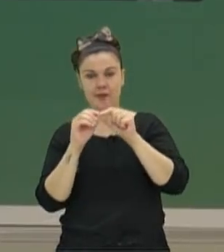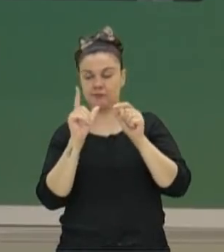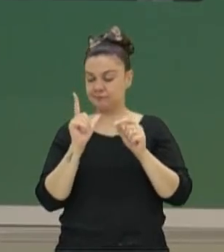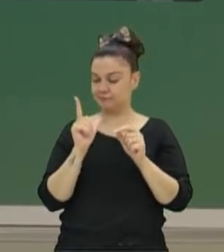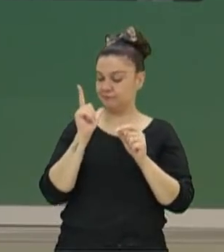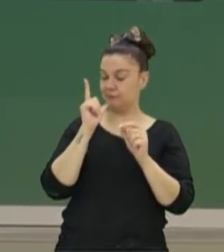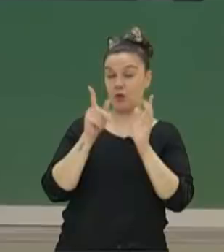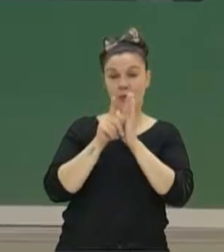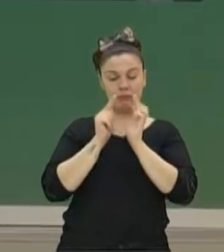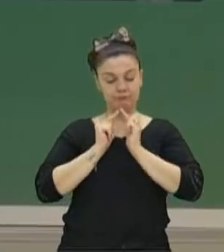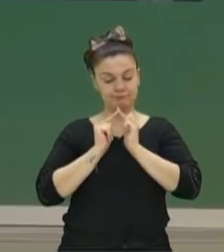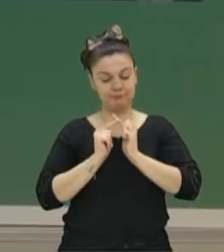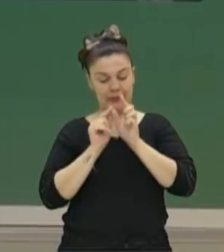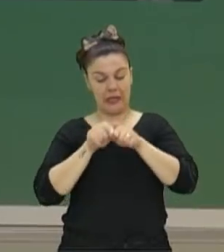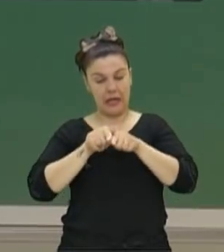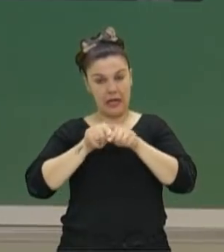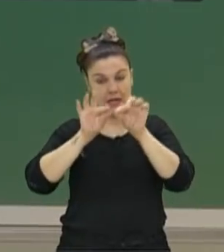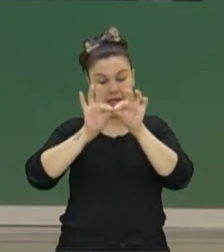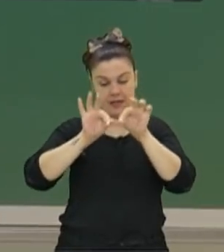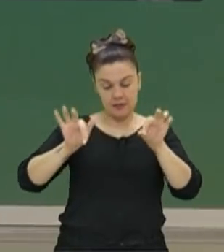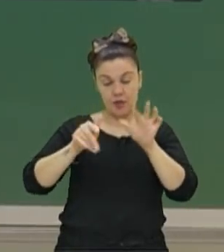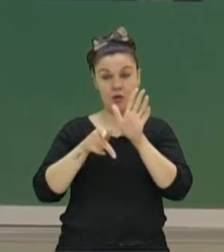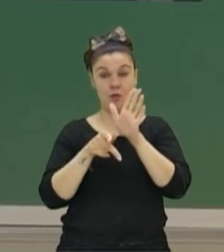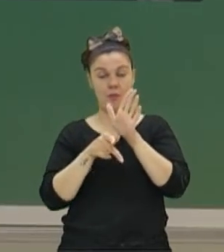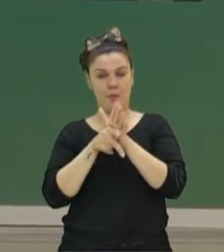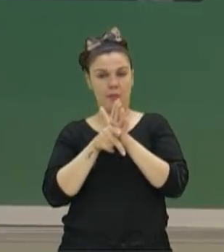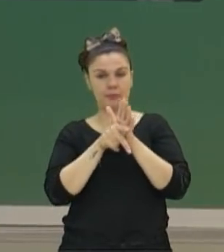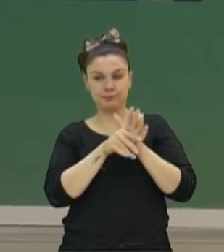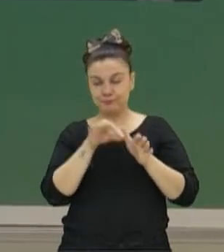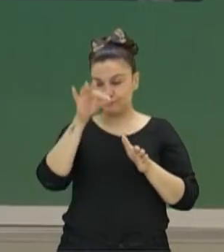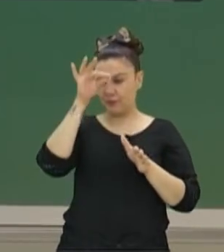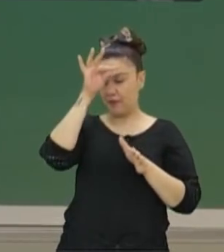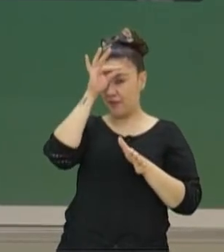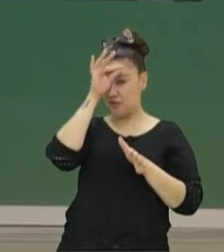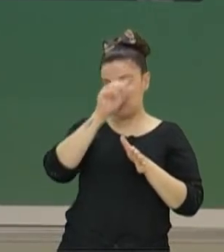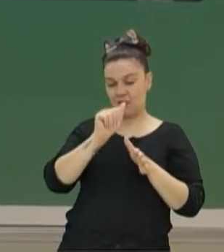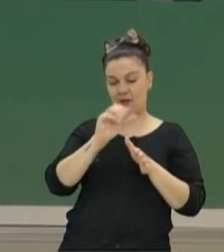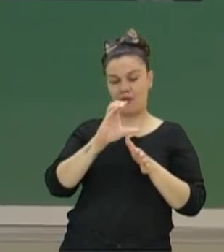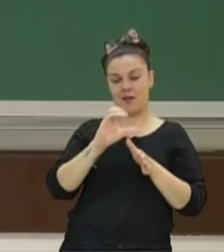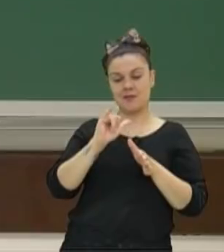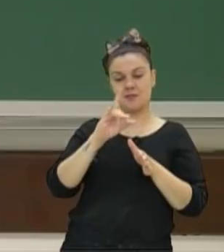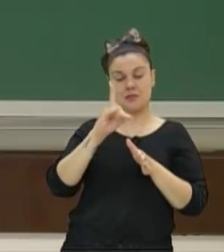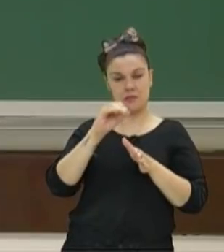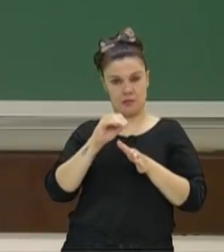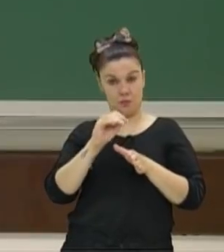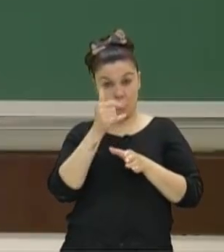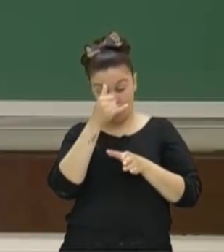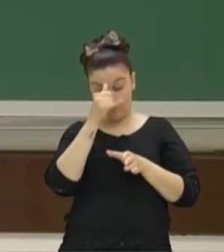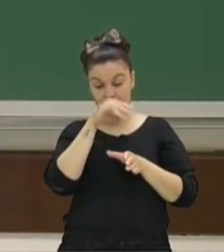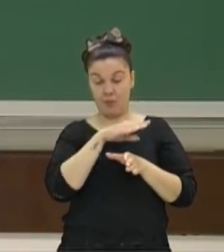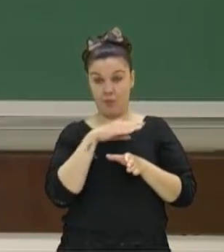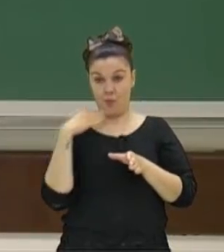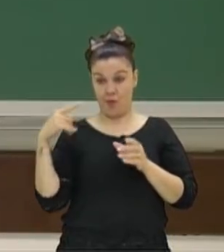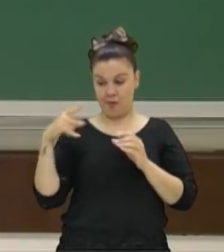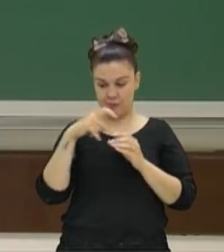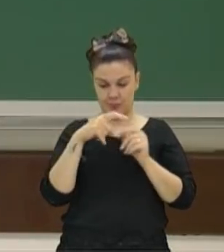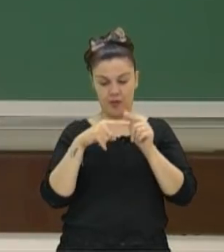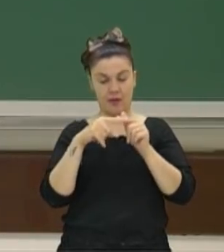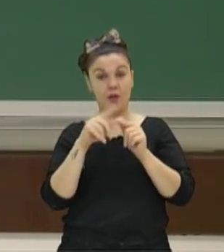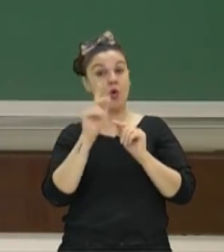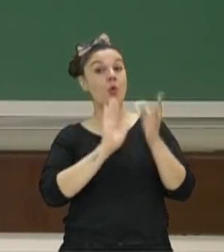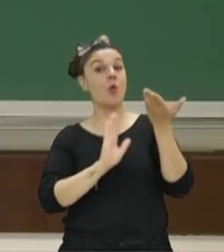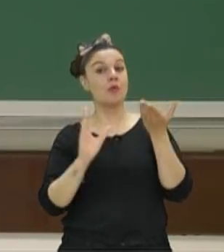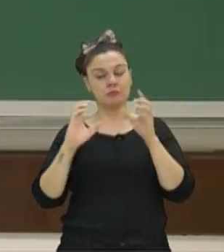que vai neutralizar essa acidez da vagina, impedindo que os espermatozoides morram, essa glândula é